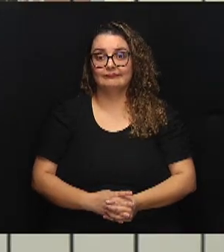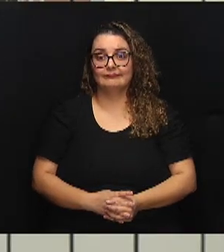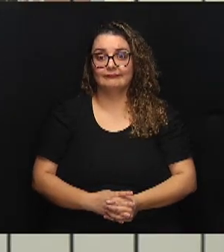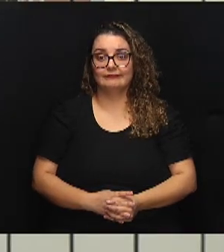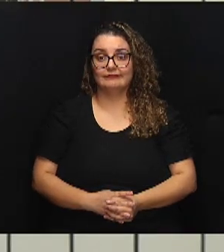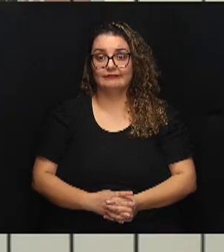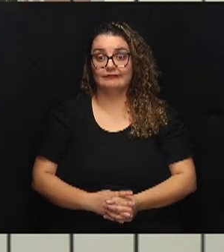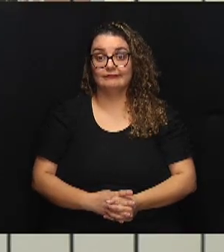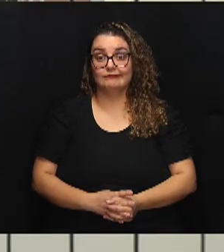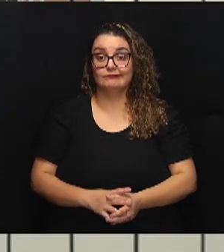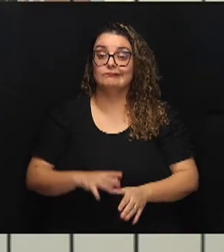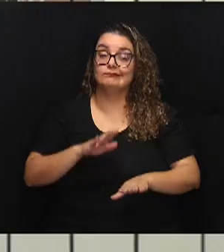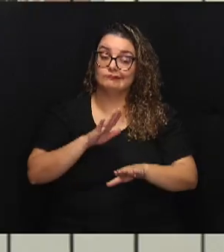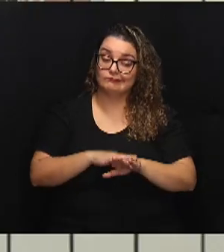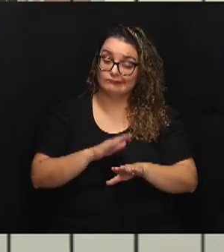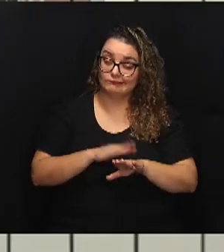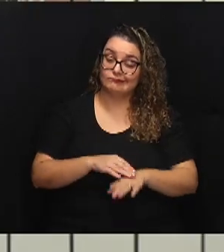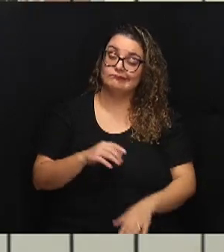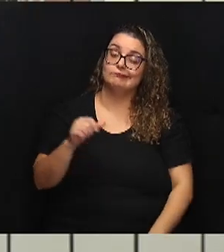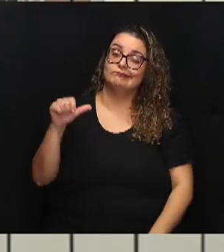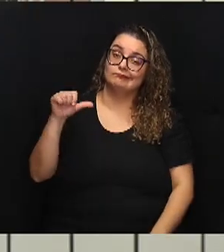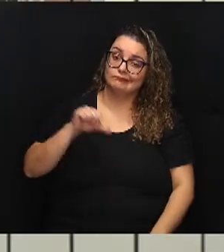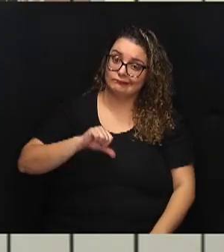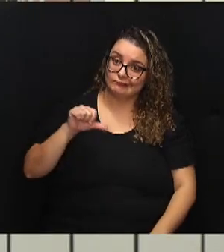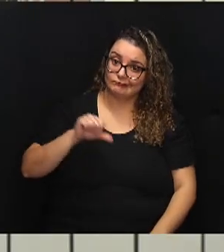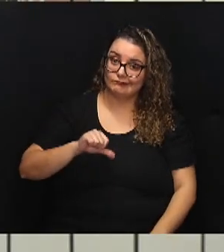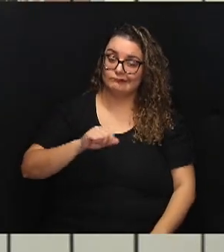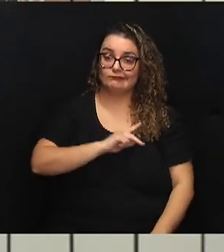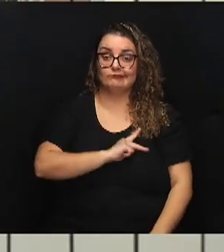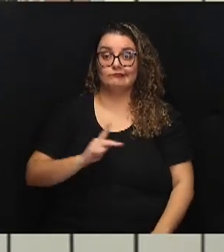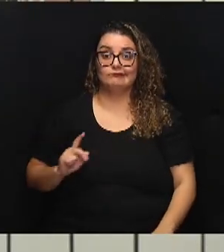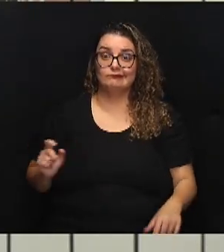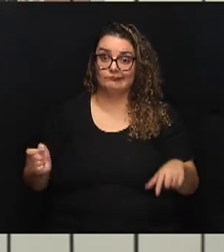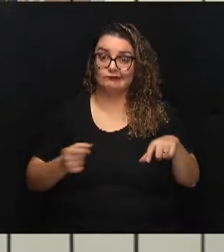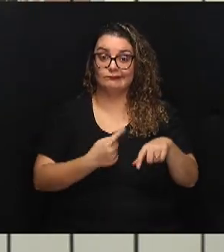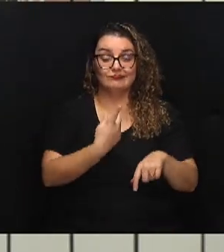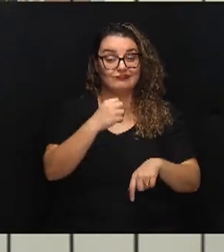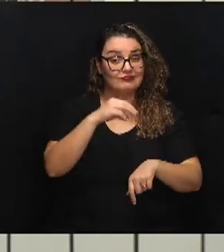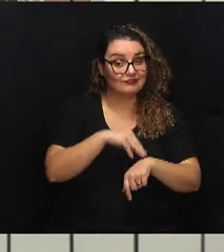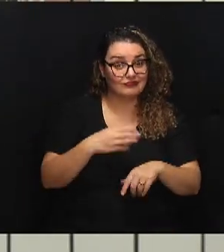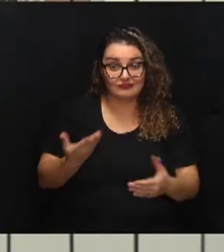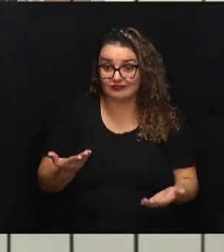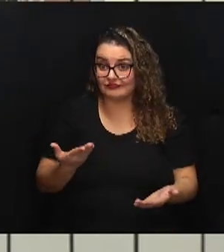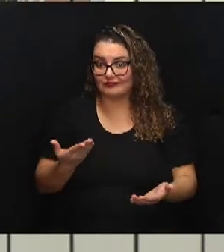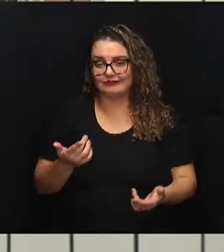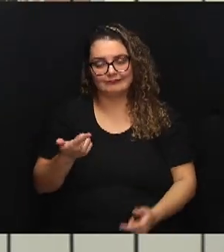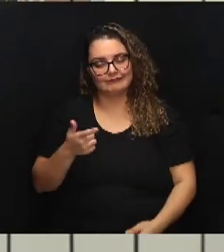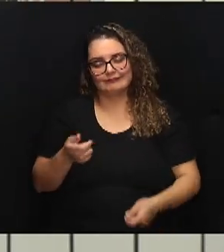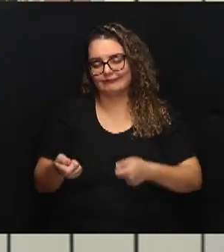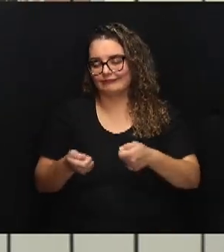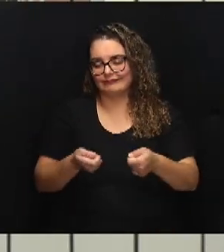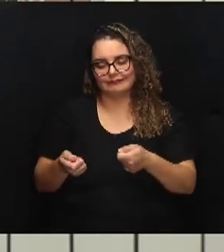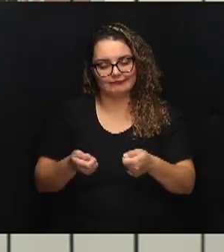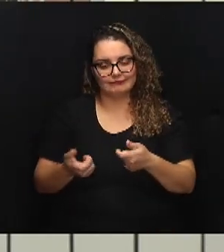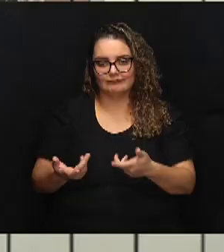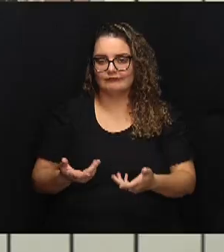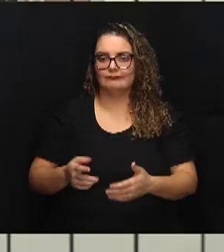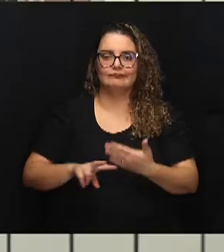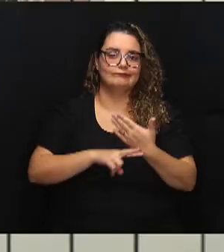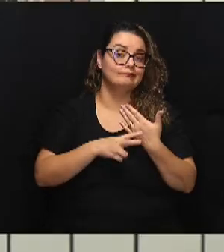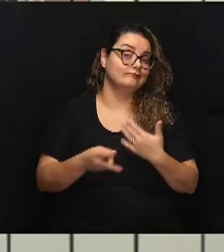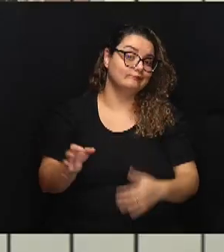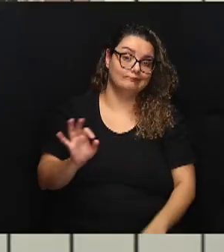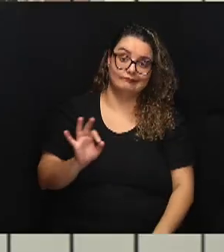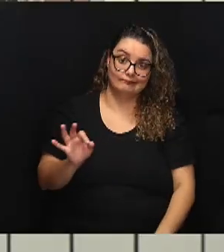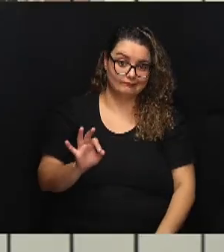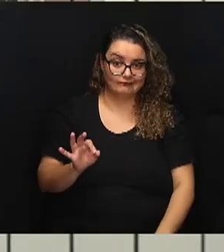A atuação muito ruim da Ponte, né? Tomou o gol muito cedo, logo aos 10 minutos, e aí não teve poder de reação. Em nenhum momento